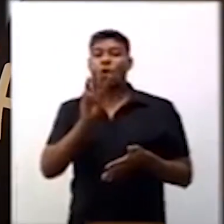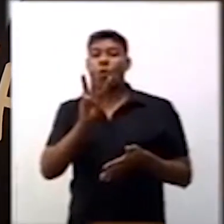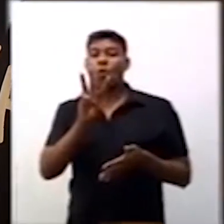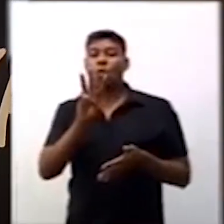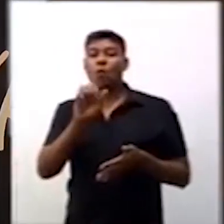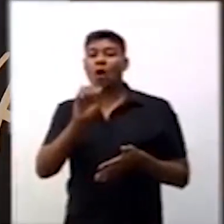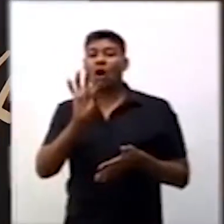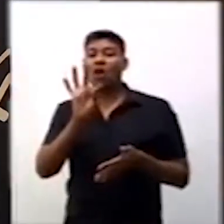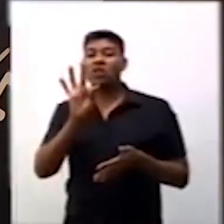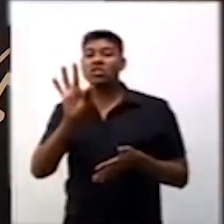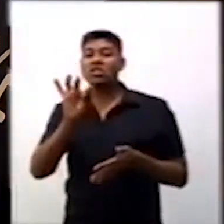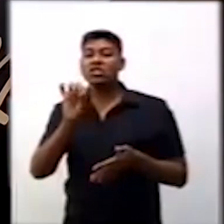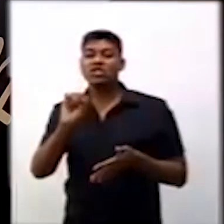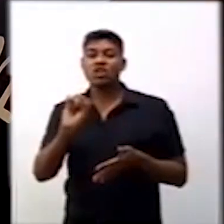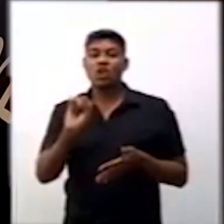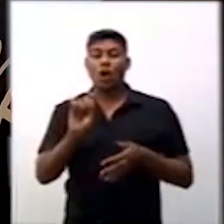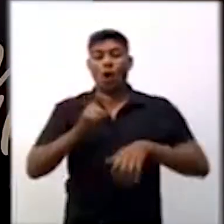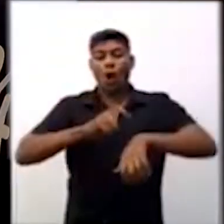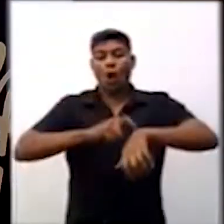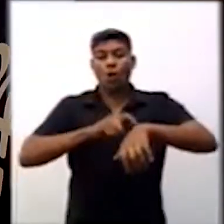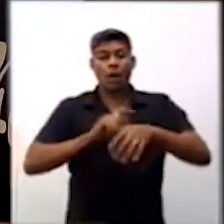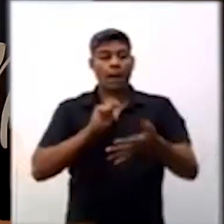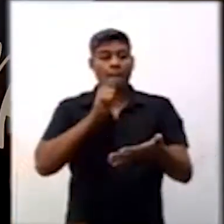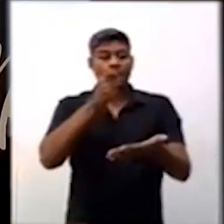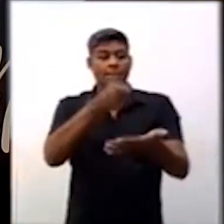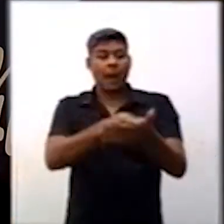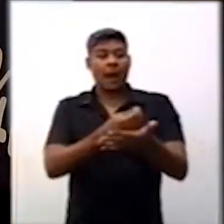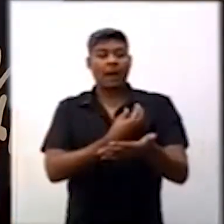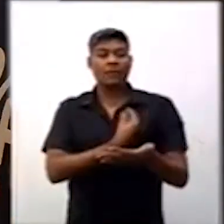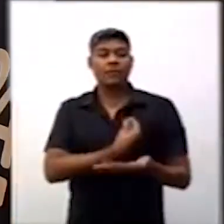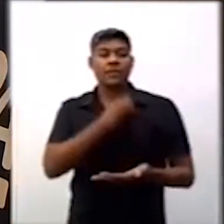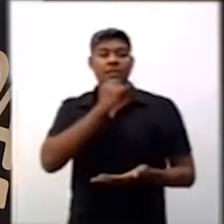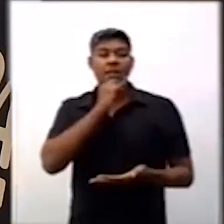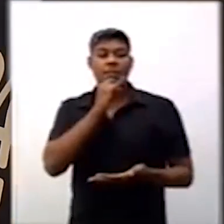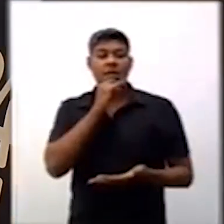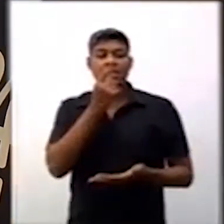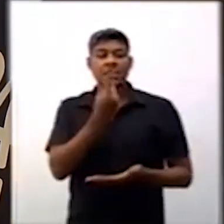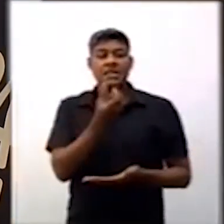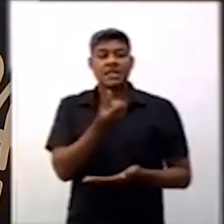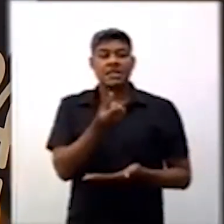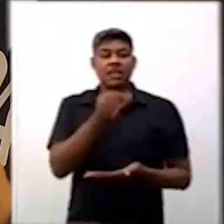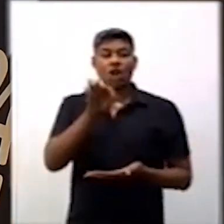kWh, pelos quais você vai pagar, nesse exemplo aqui, R$